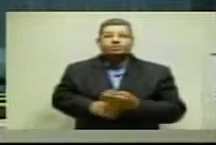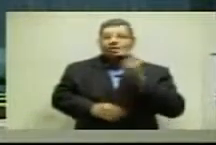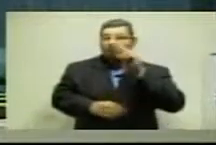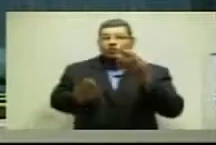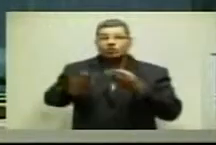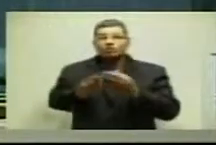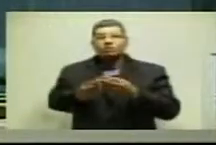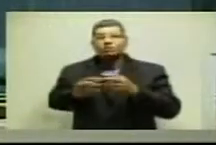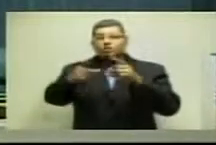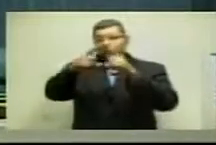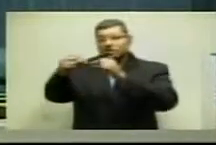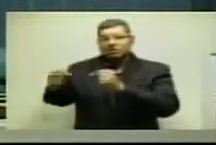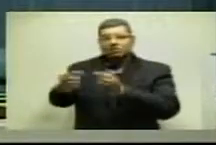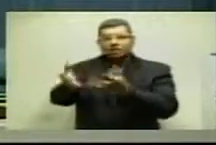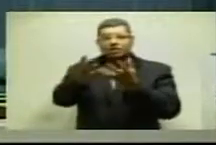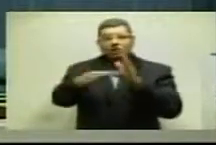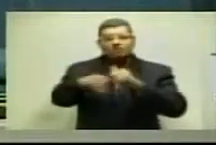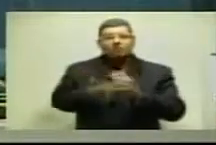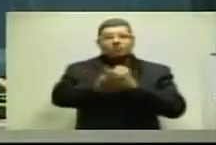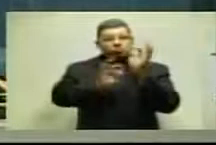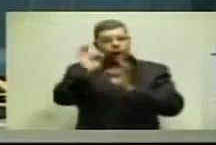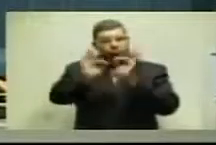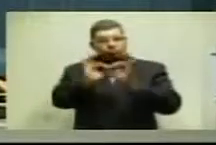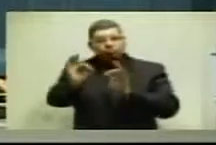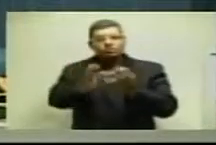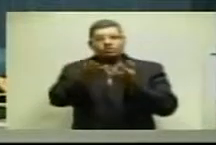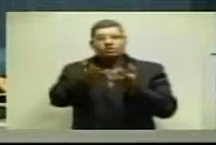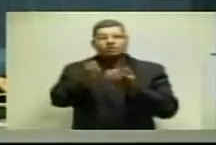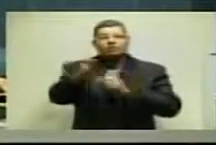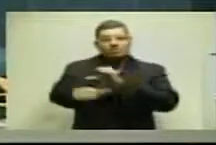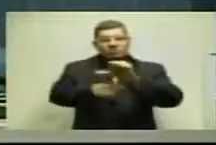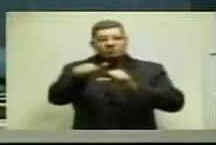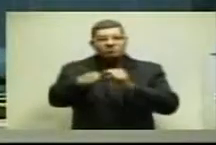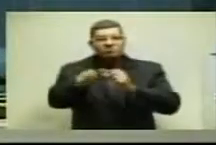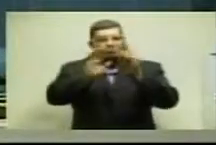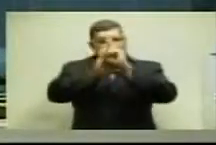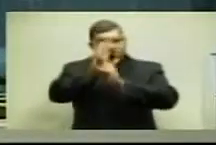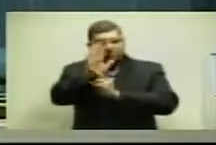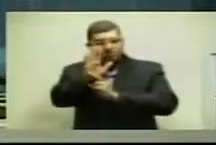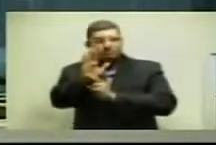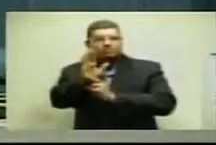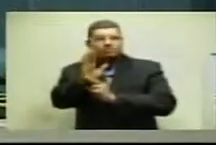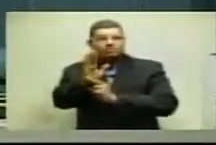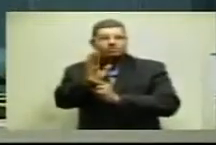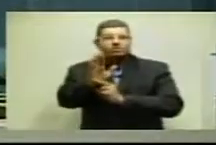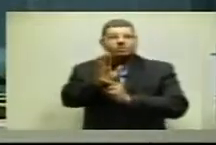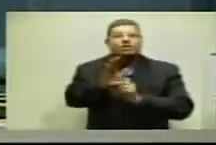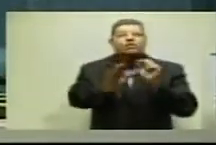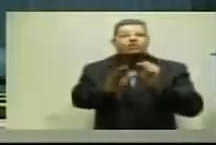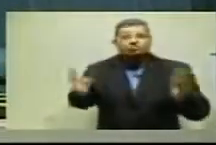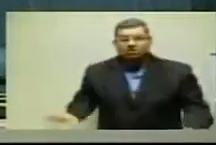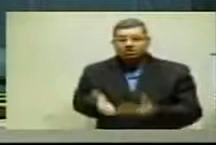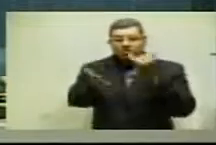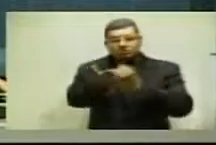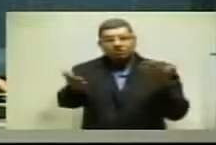transitam hoje por Brasília com a proposta de mudança nas regras, deputado Zé Ricardo, de